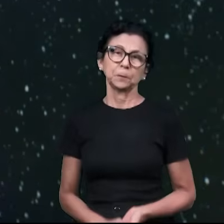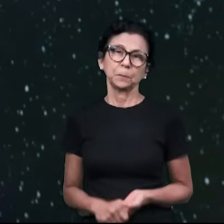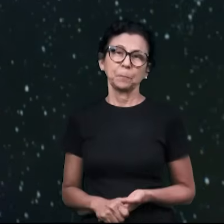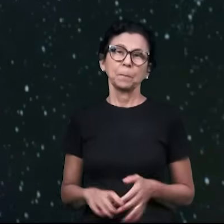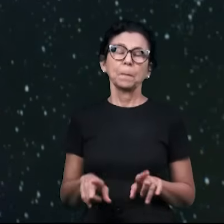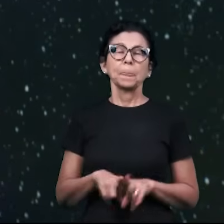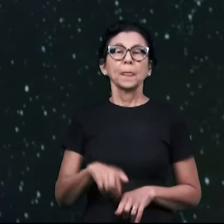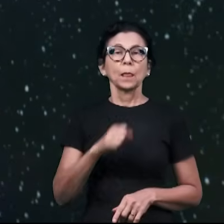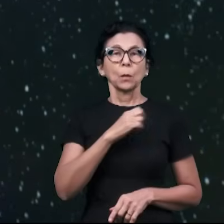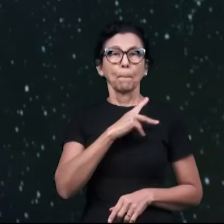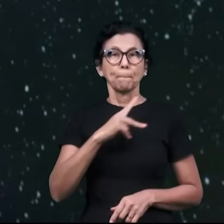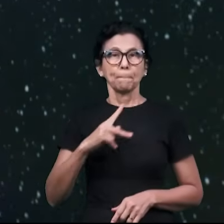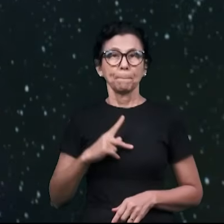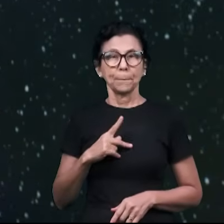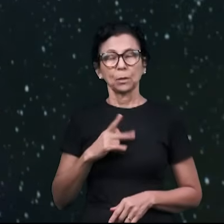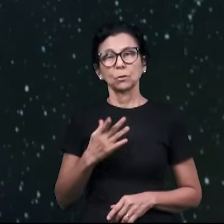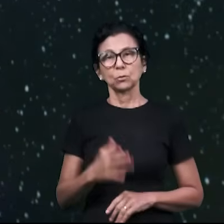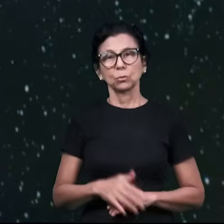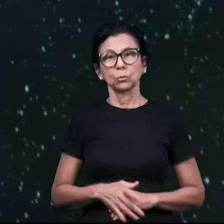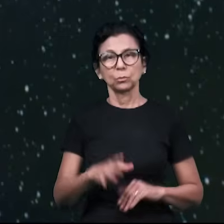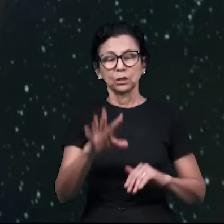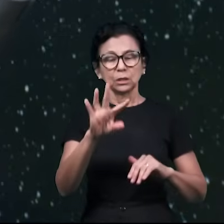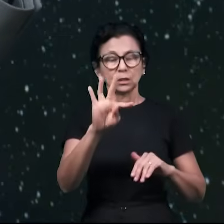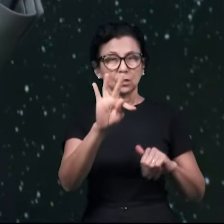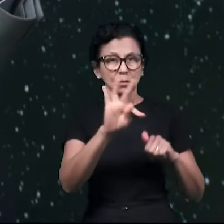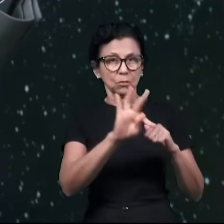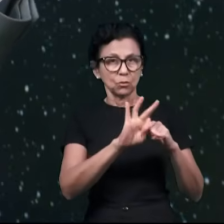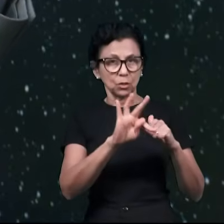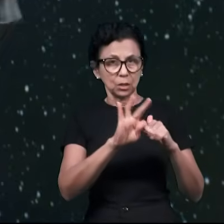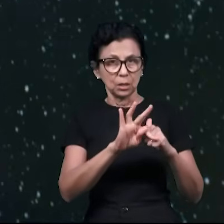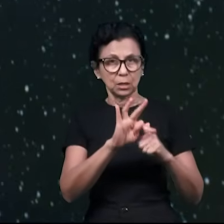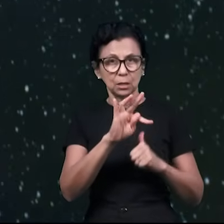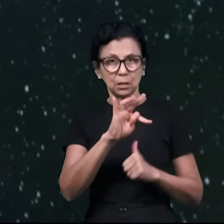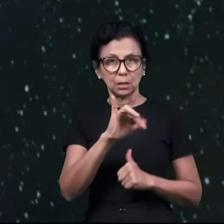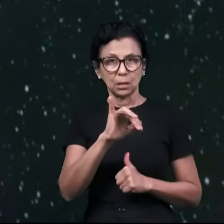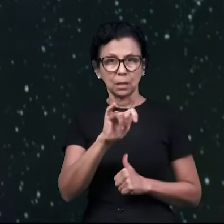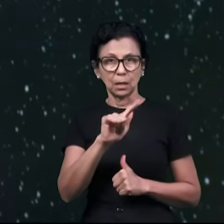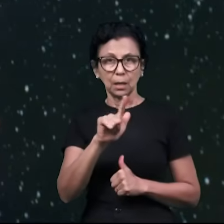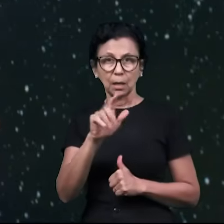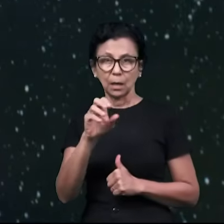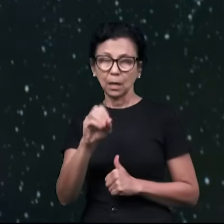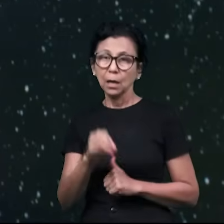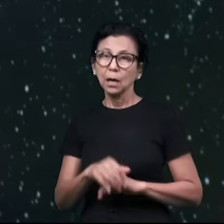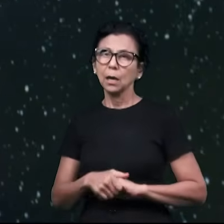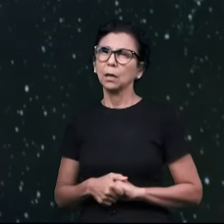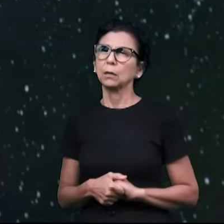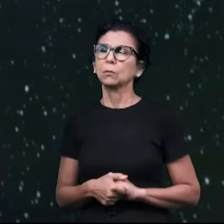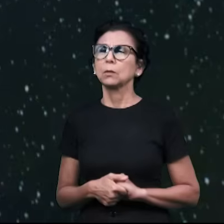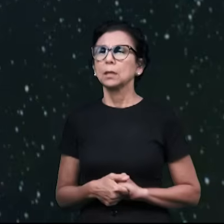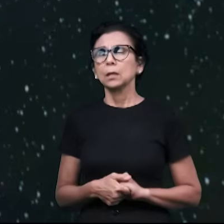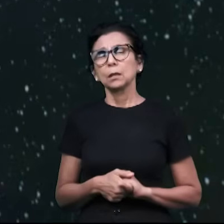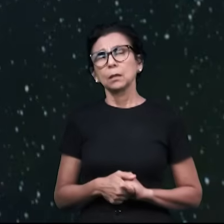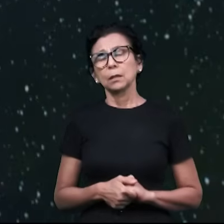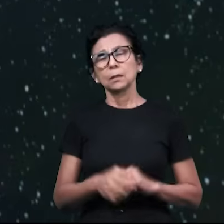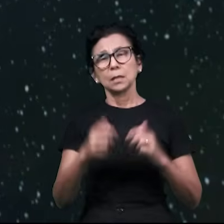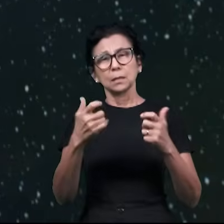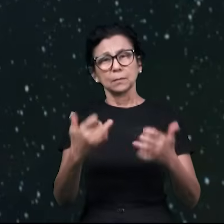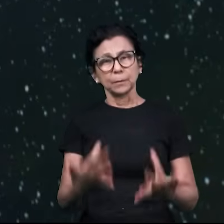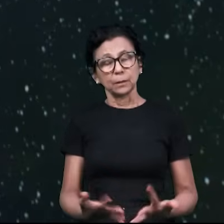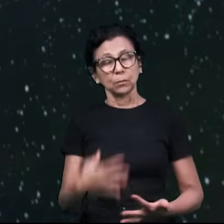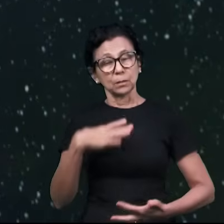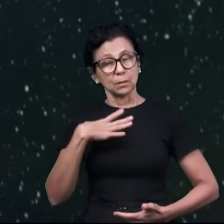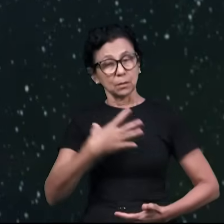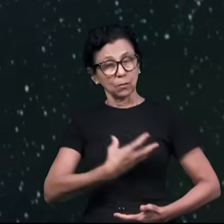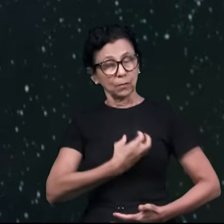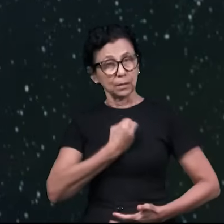da salvação pelas obras e pela fé, e ele deixa isso muito claro. A salvação